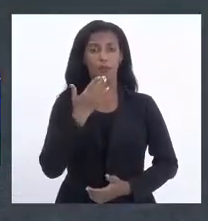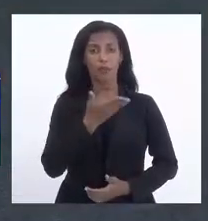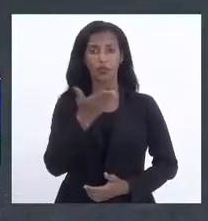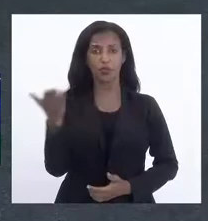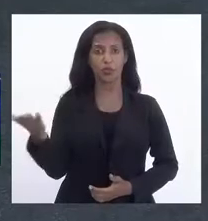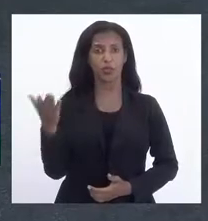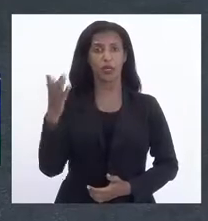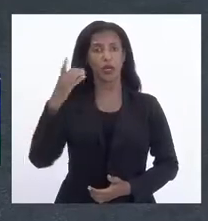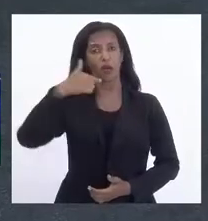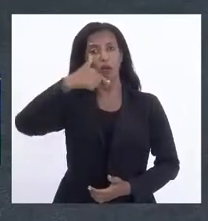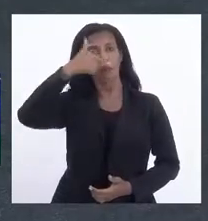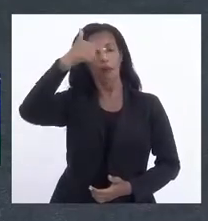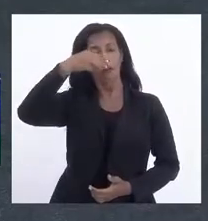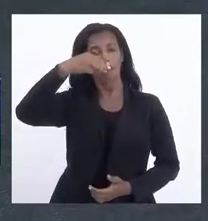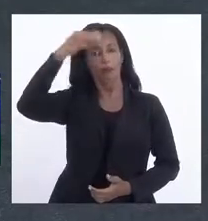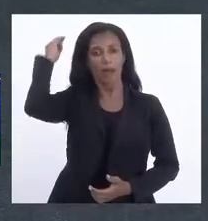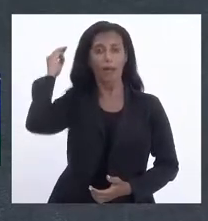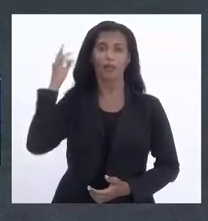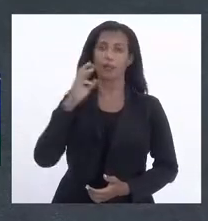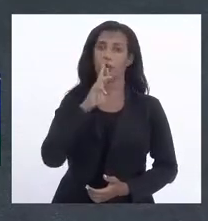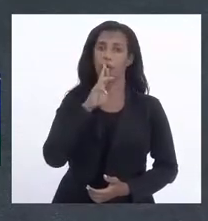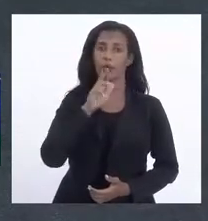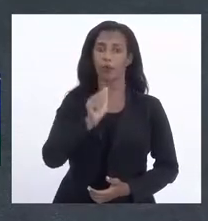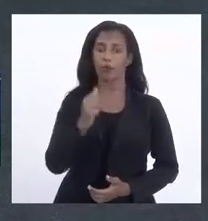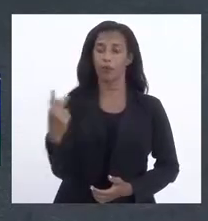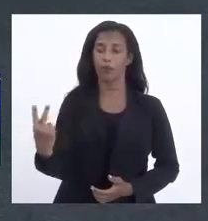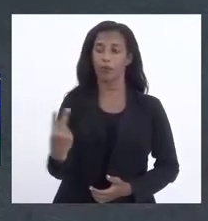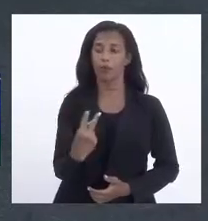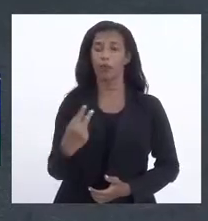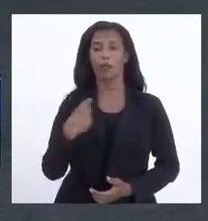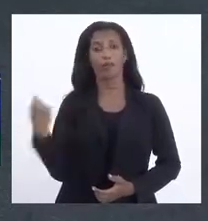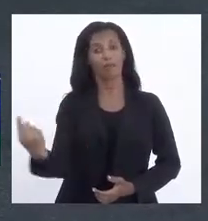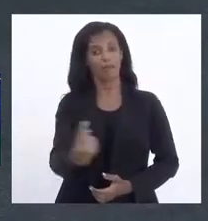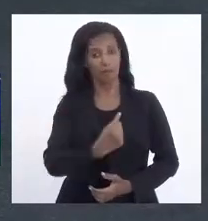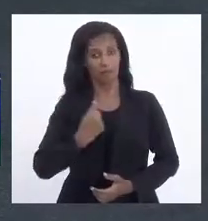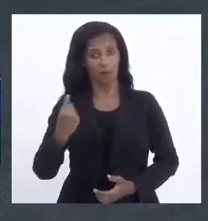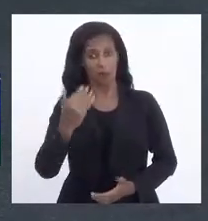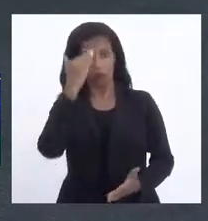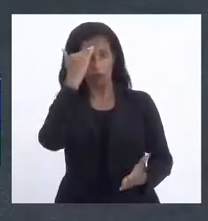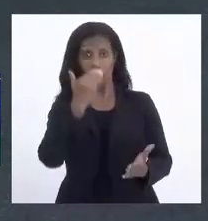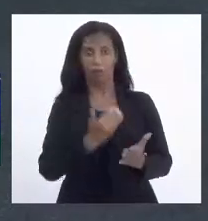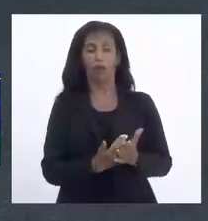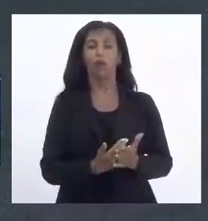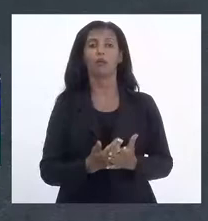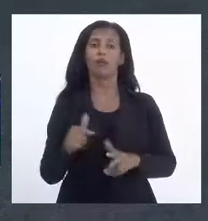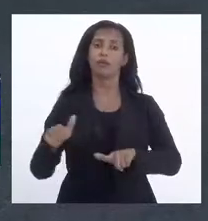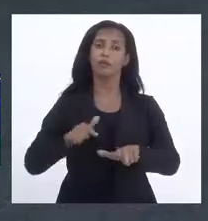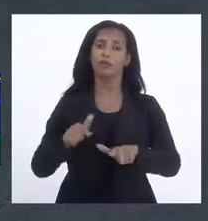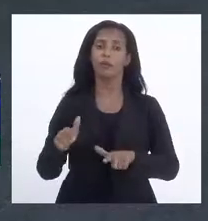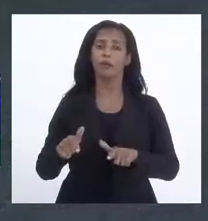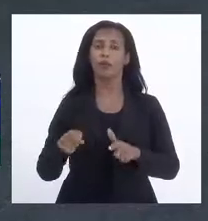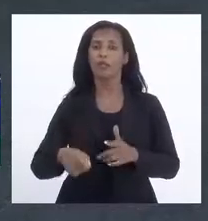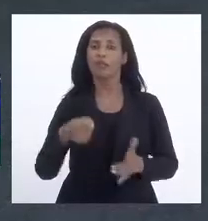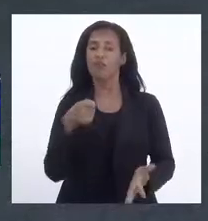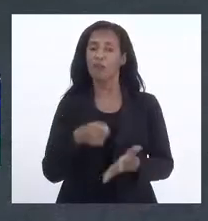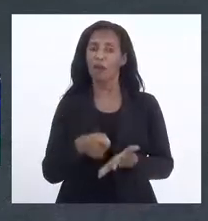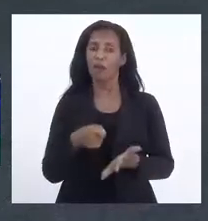ao deputado Márcio Pacheco e ao deputado Rodrigo Amorim que nós cumprimos a nossa missão aqui de